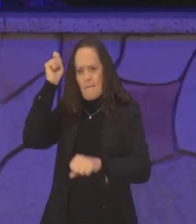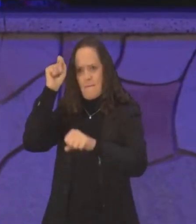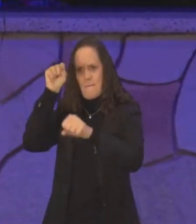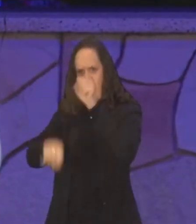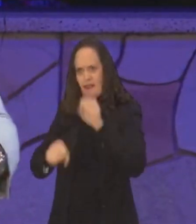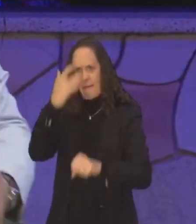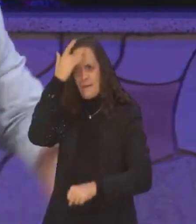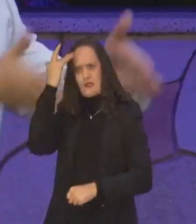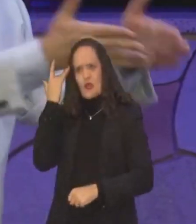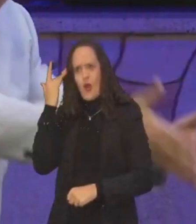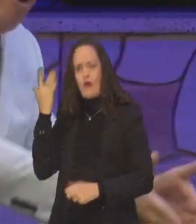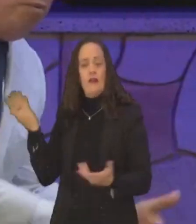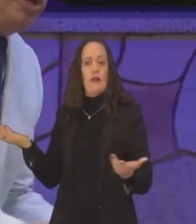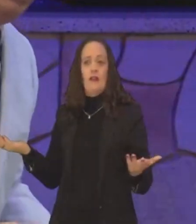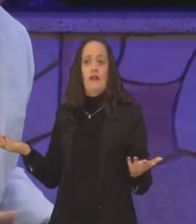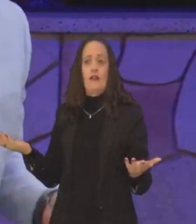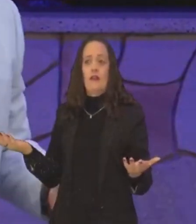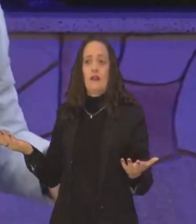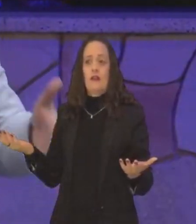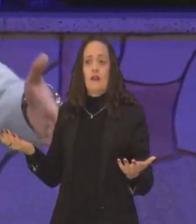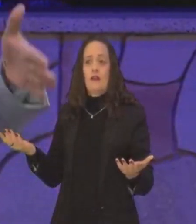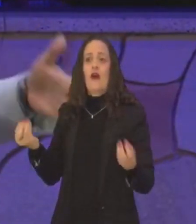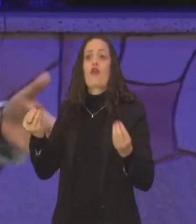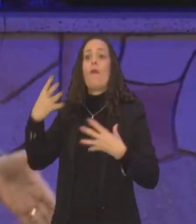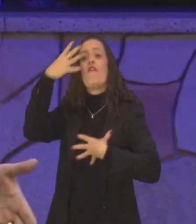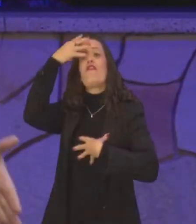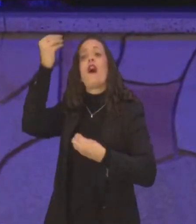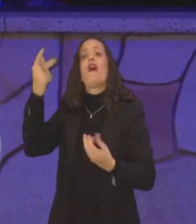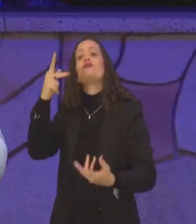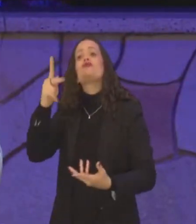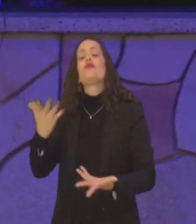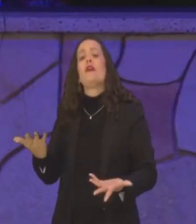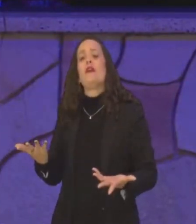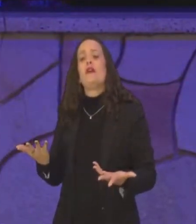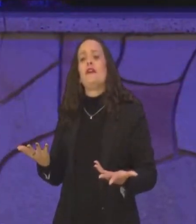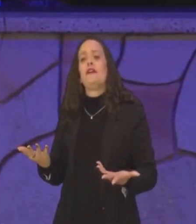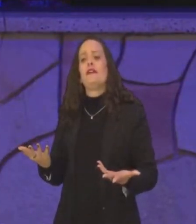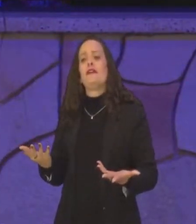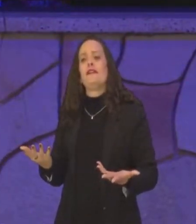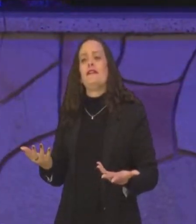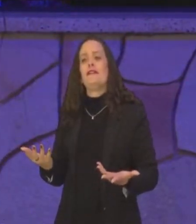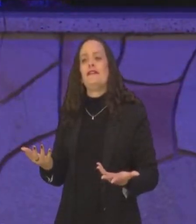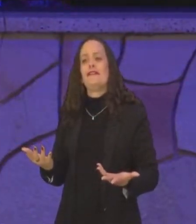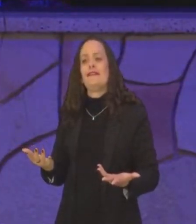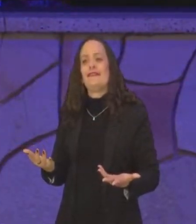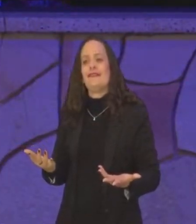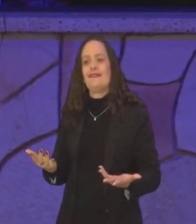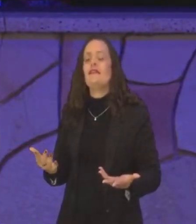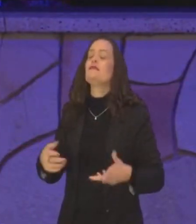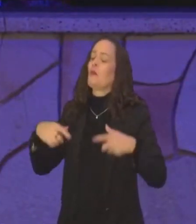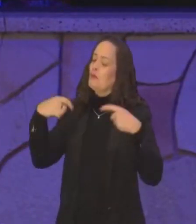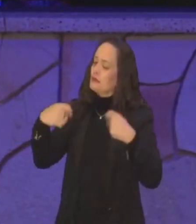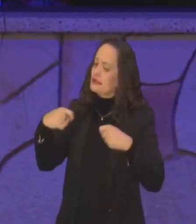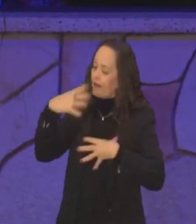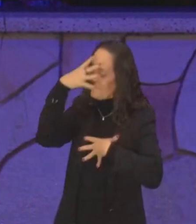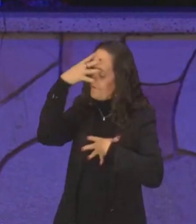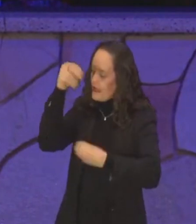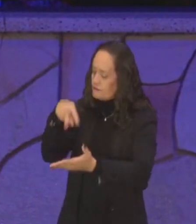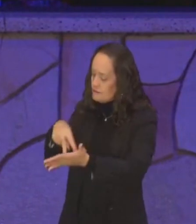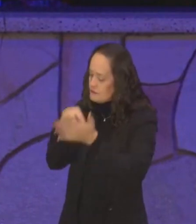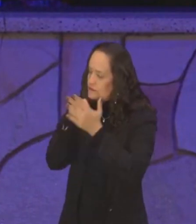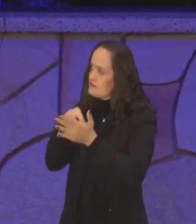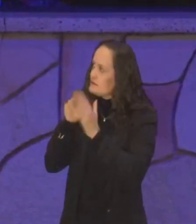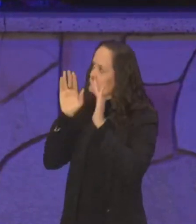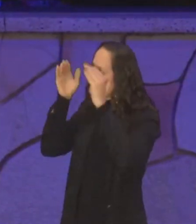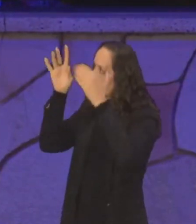porque se a sua fé te leva a um processo de perseguição, assim deve ser o nosso